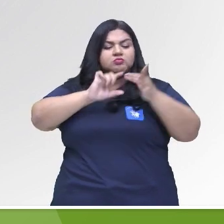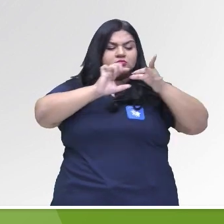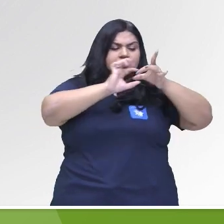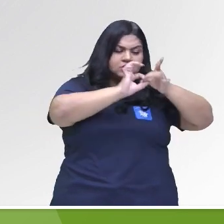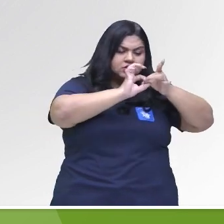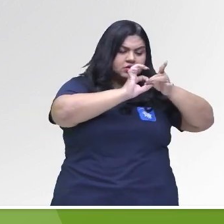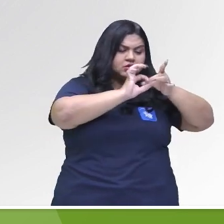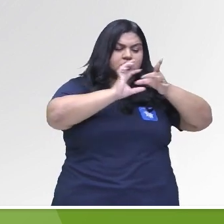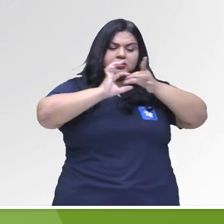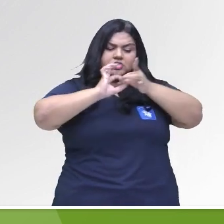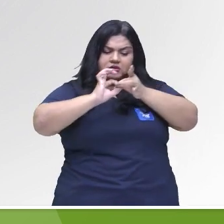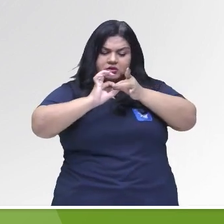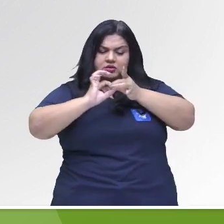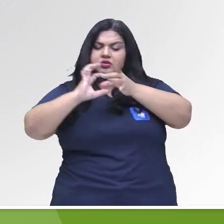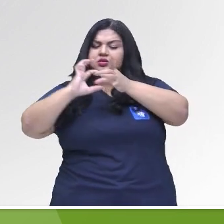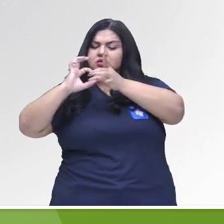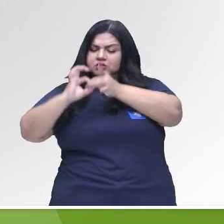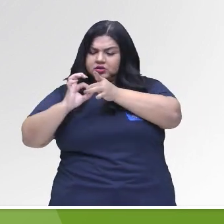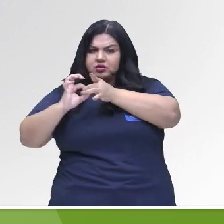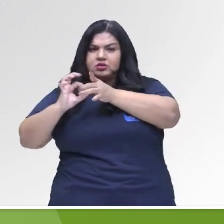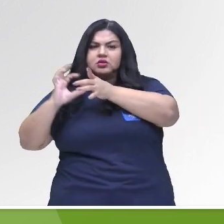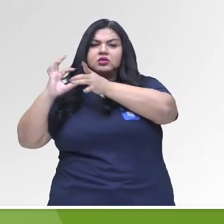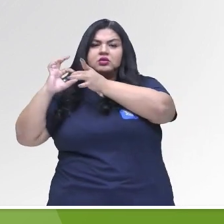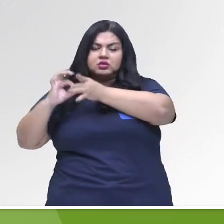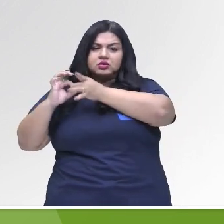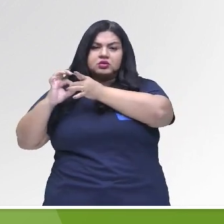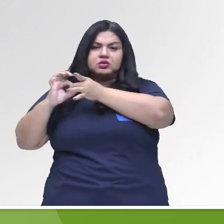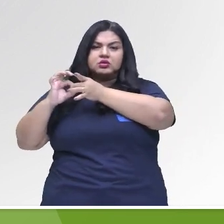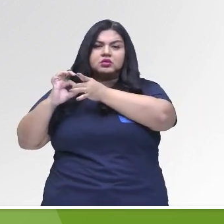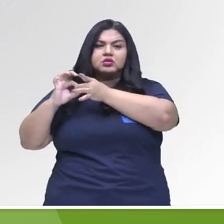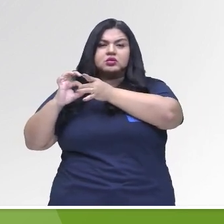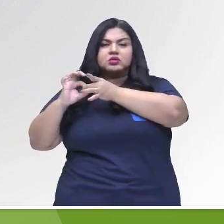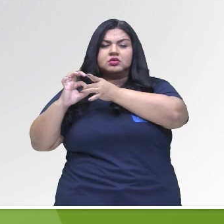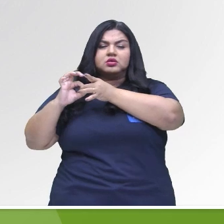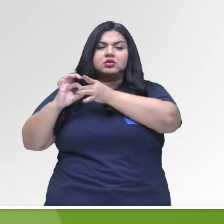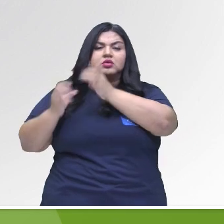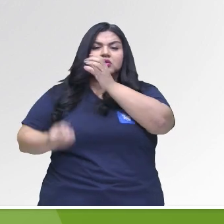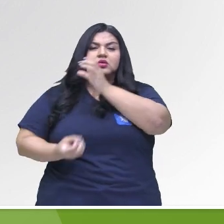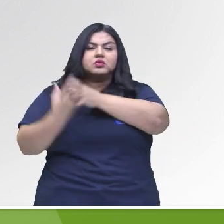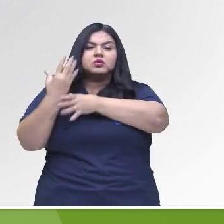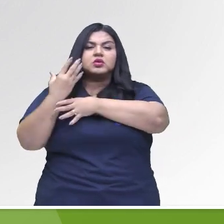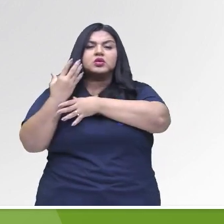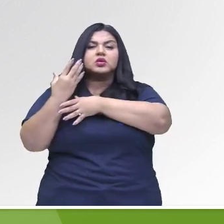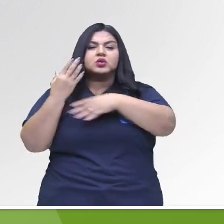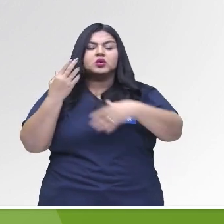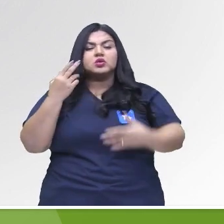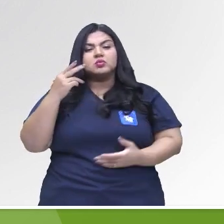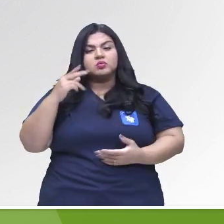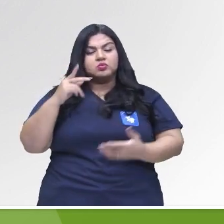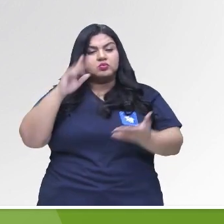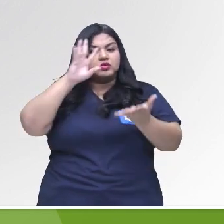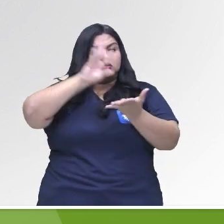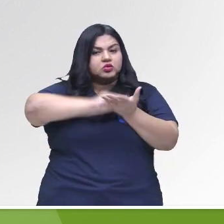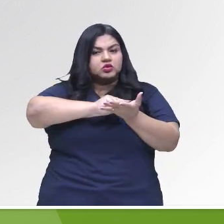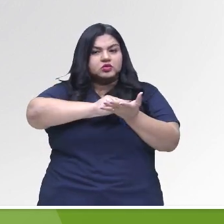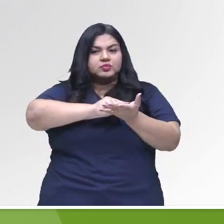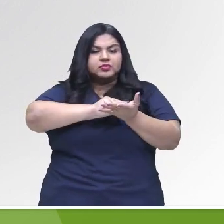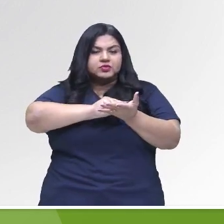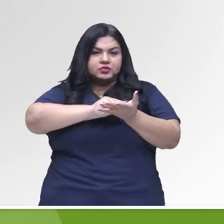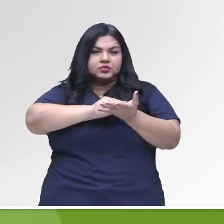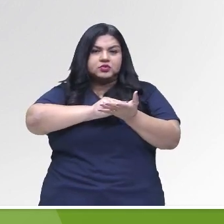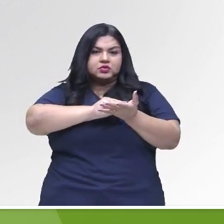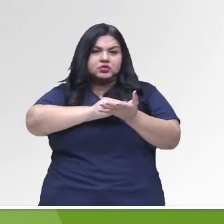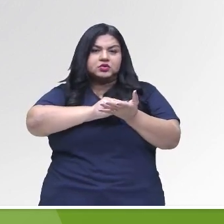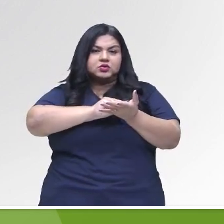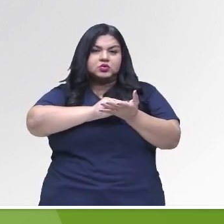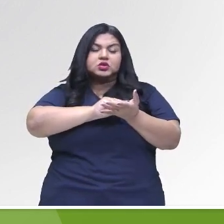né? Então, essa junção desses monômeros todos aqui forma o que a gente chama de polímero, tá? Então, quando o elo